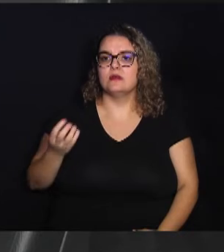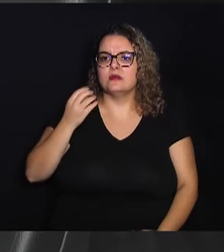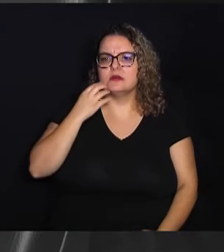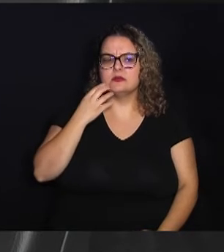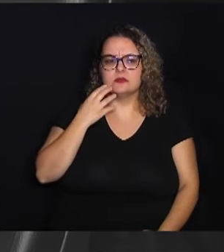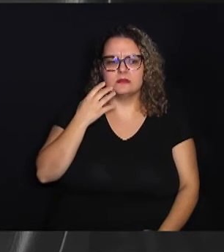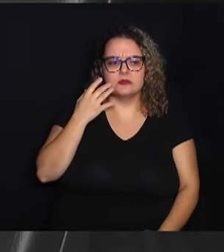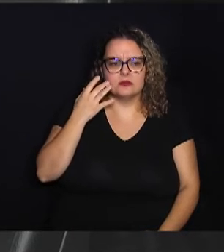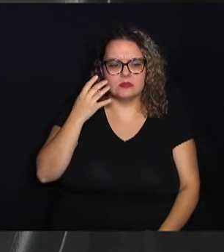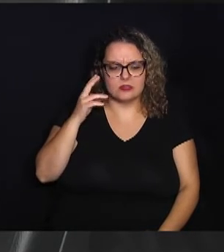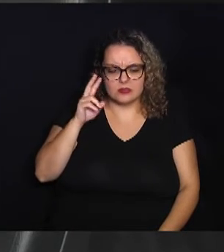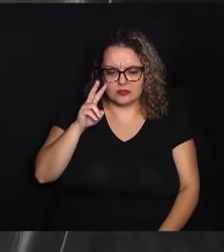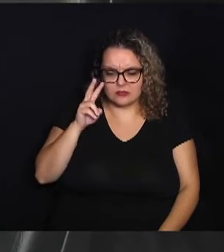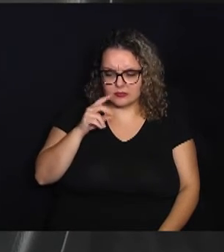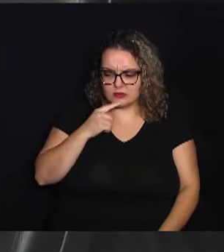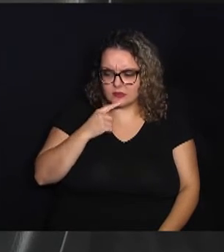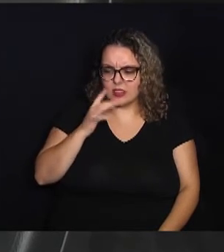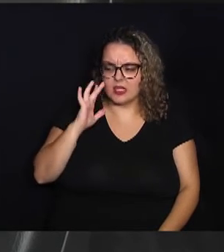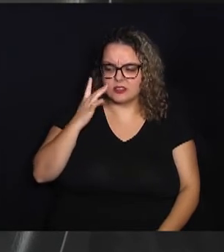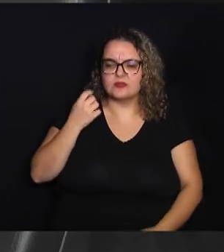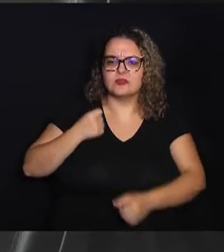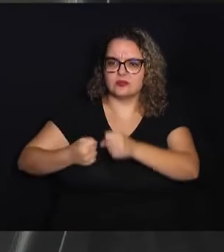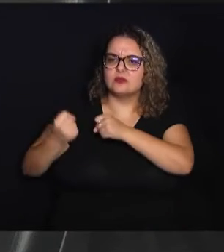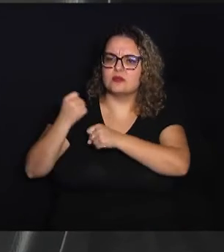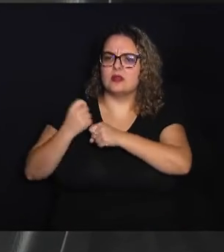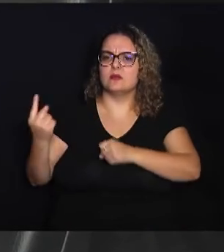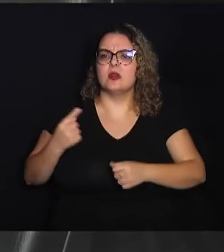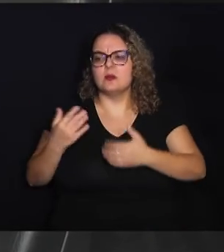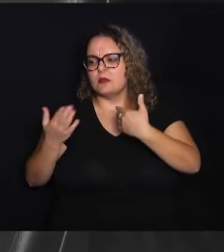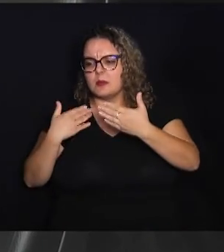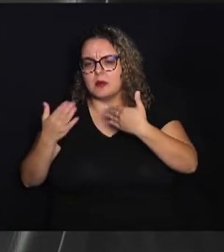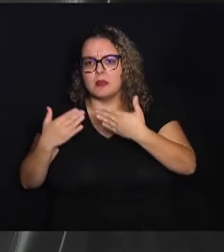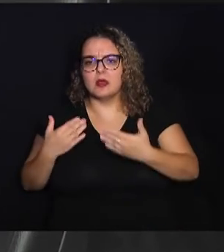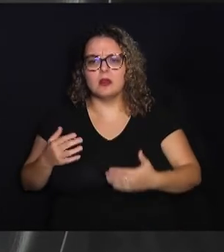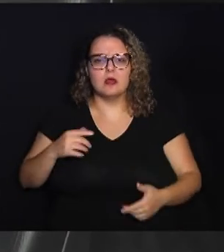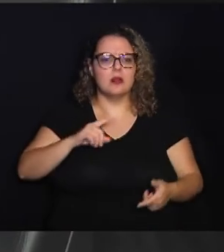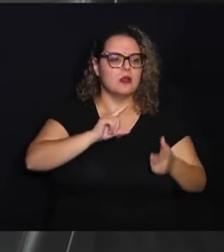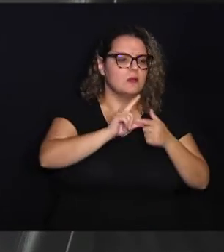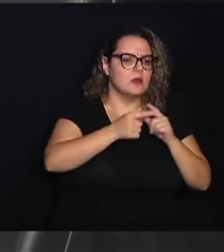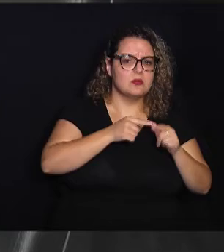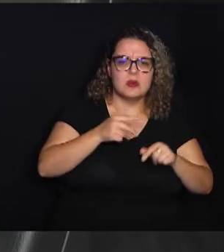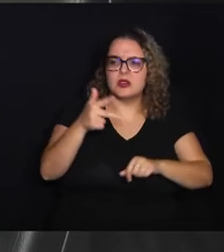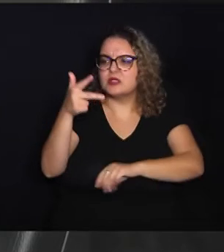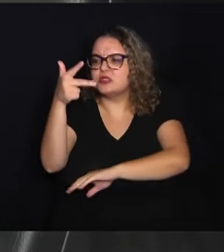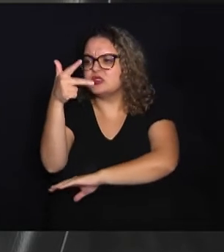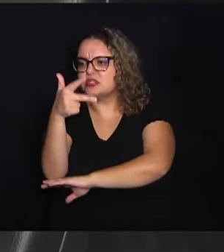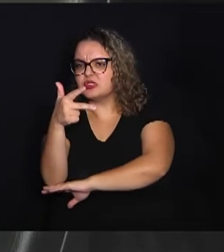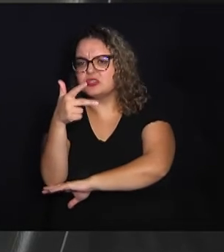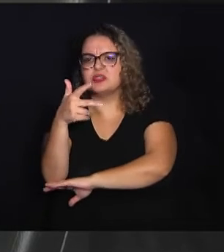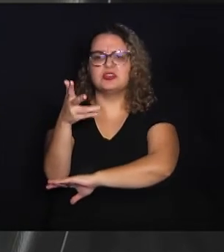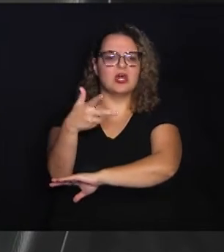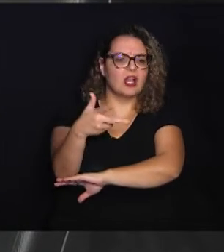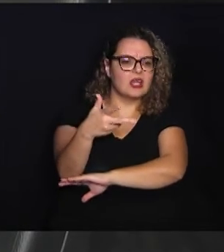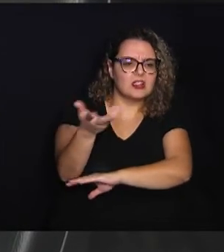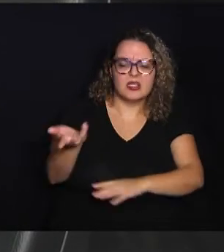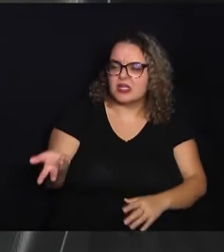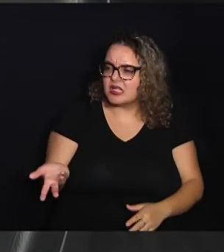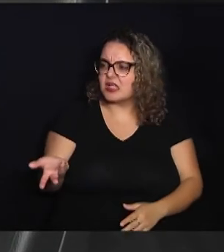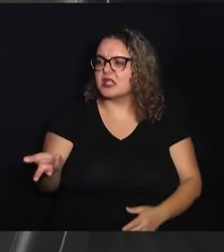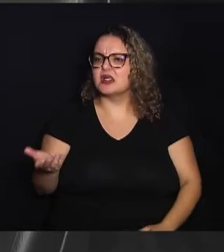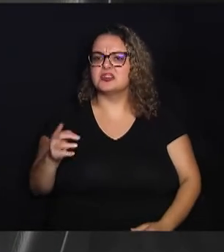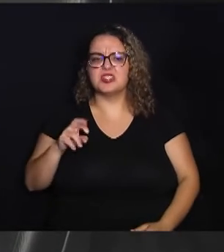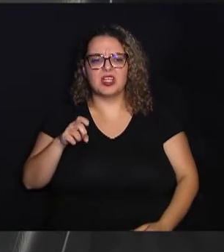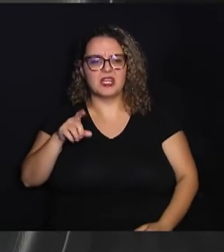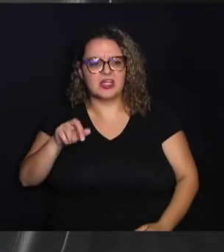foi ano passado ainda, nos procurou, a gente batendo papo, falou, Major, tem as câmeras aí de radar que a gente